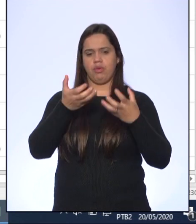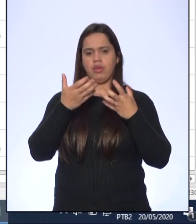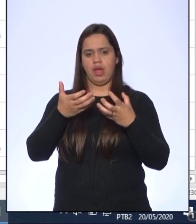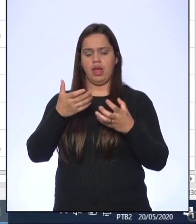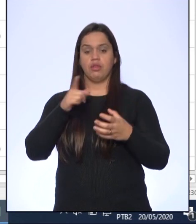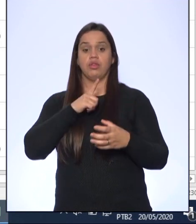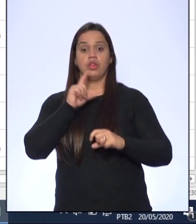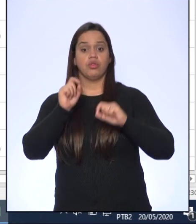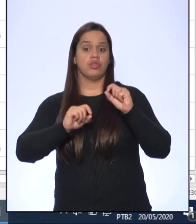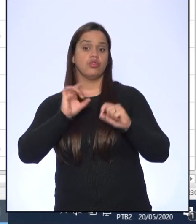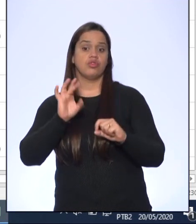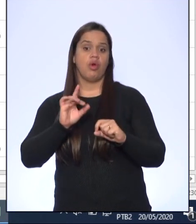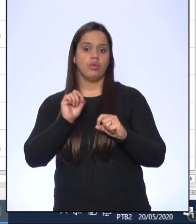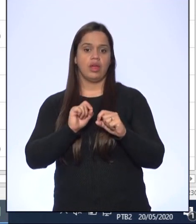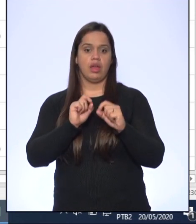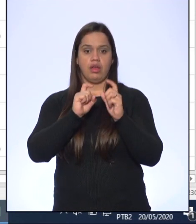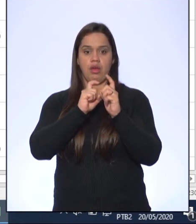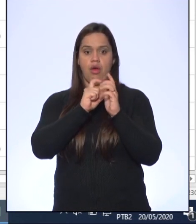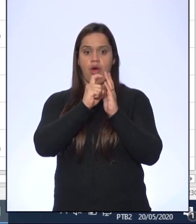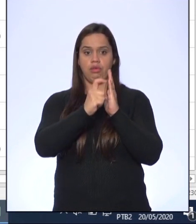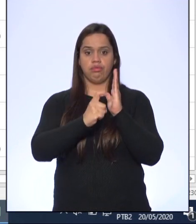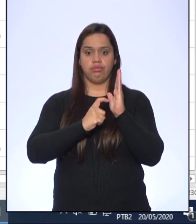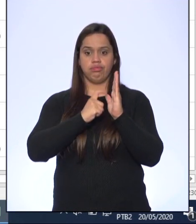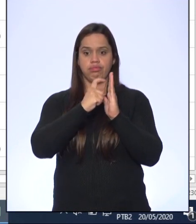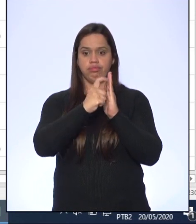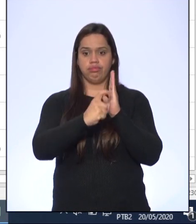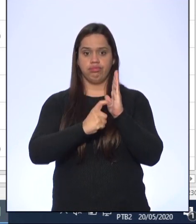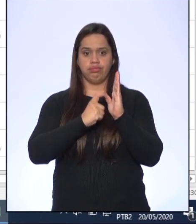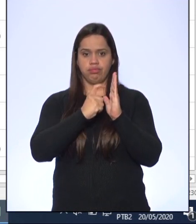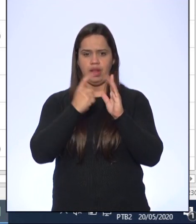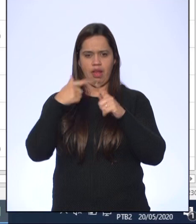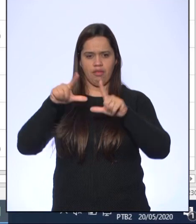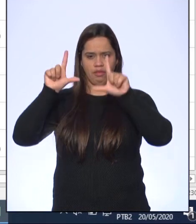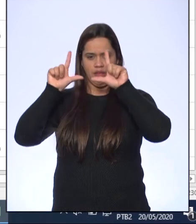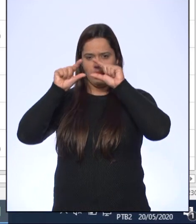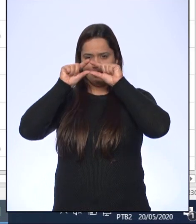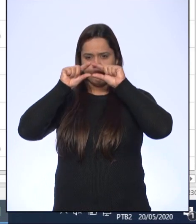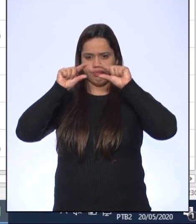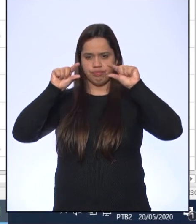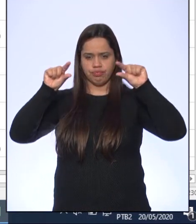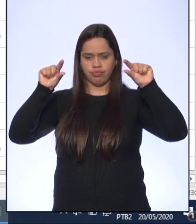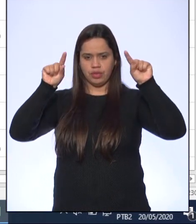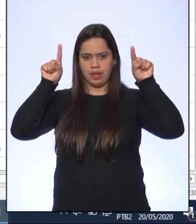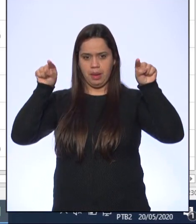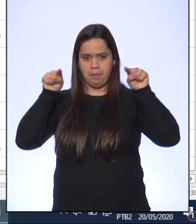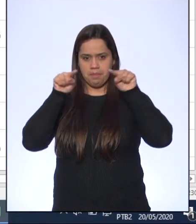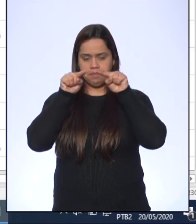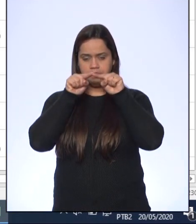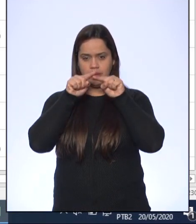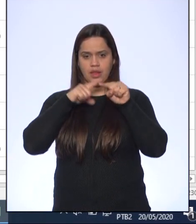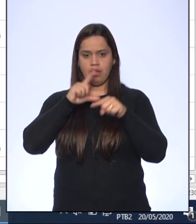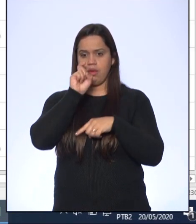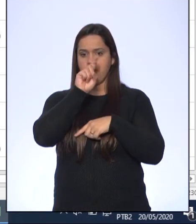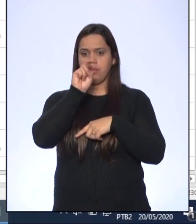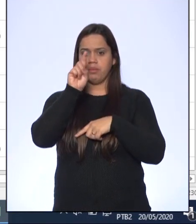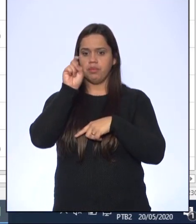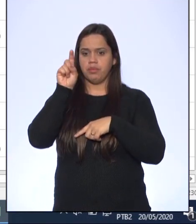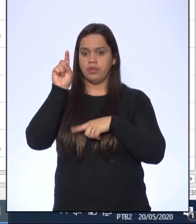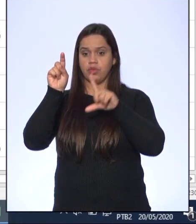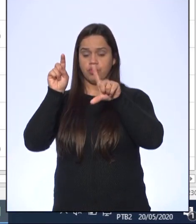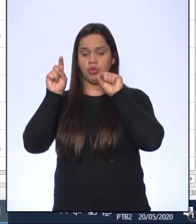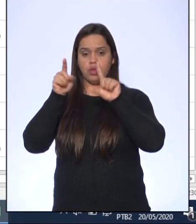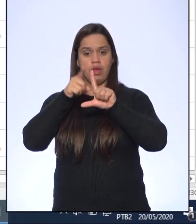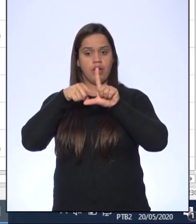de passar o mouse em cima, ó, tá vendo? Ó, lá no canto superior, eu posso selecionar o tipo de gráfico. O